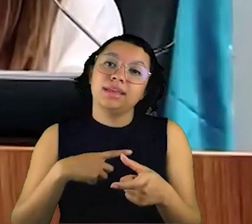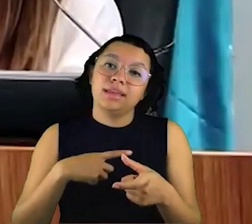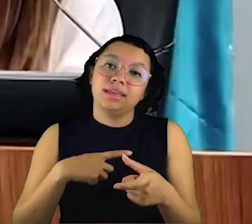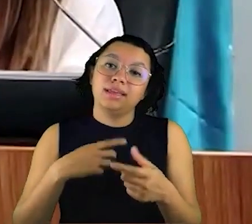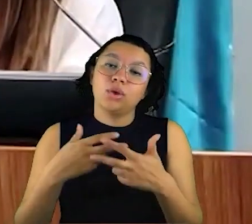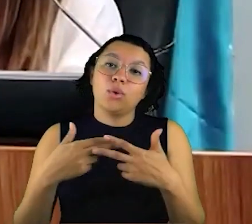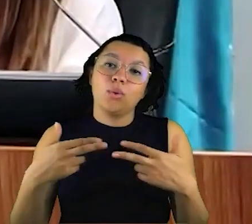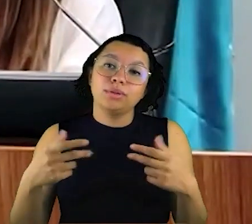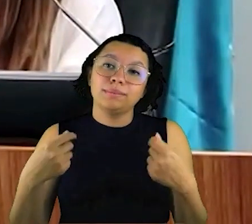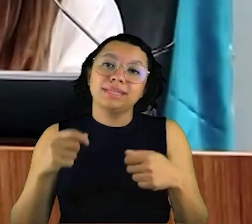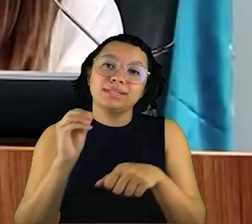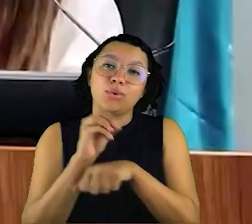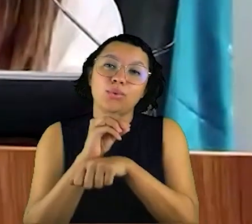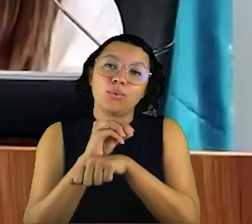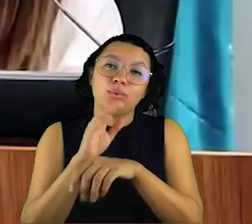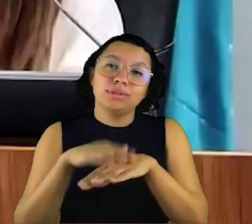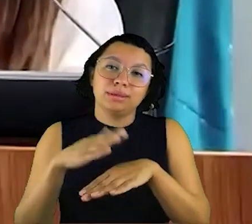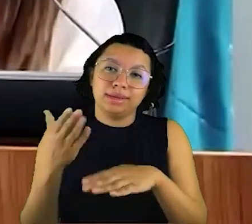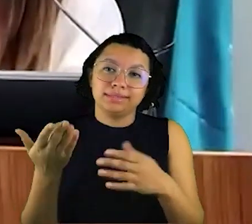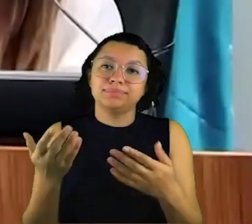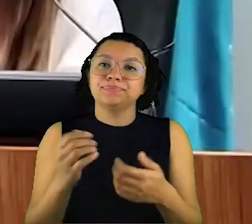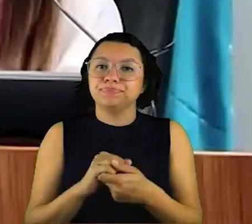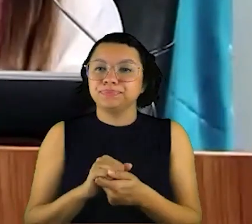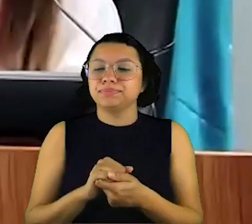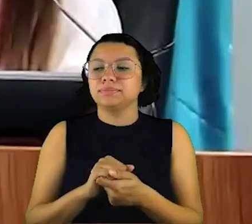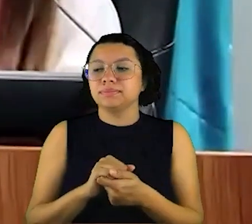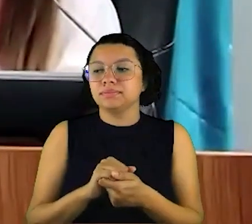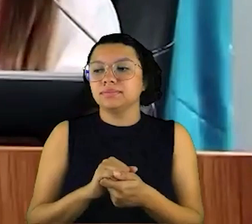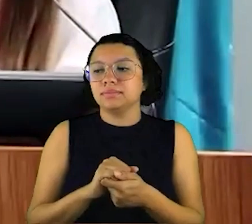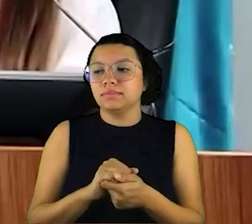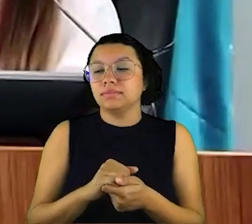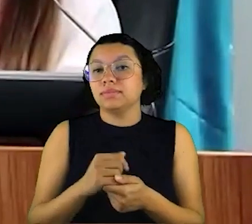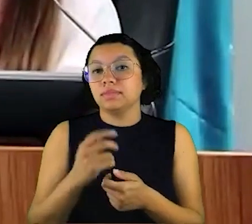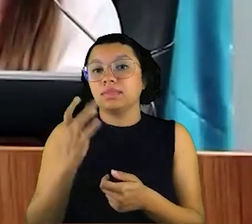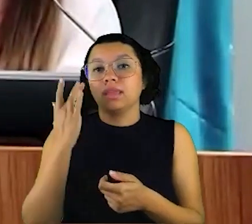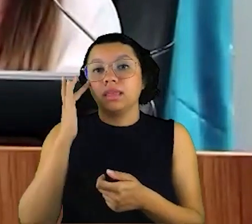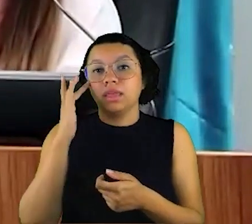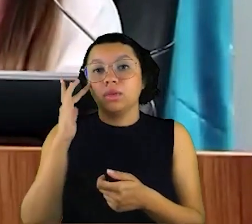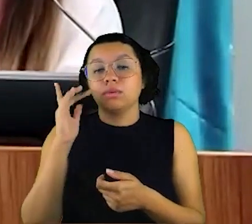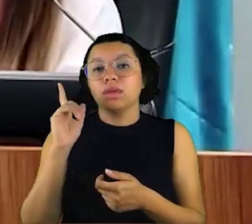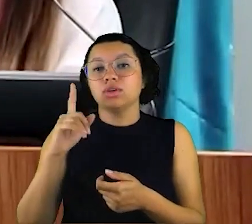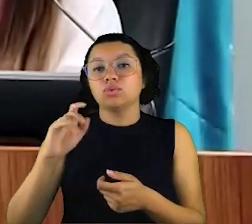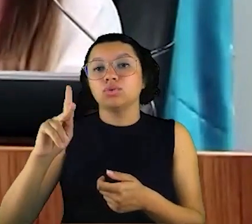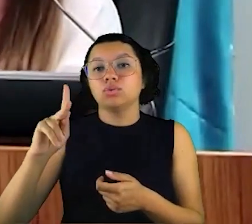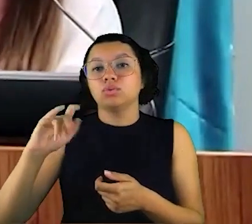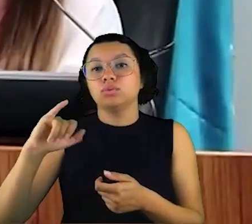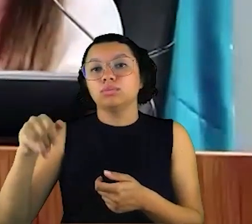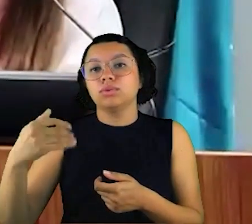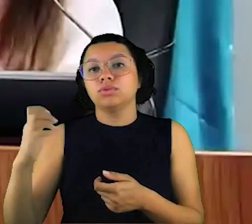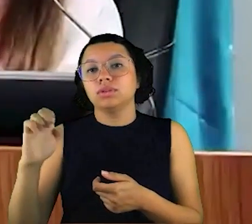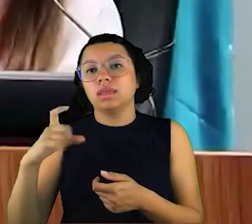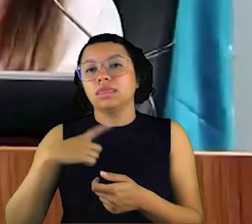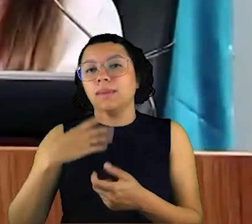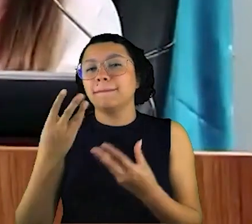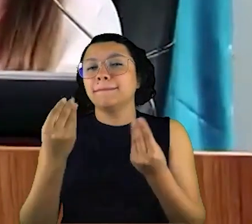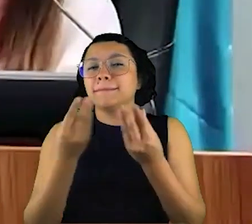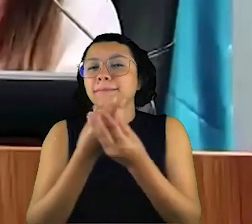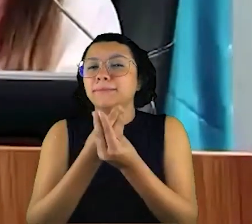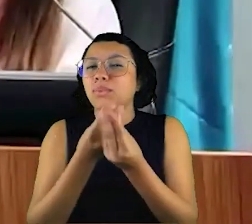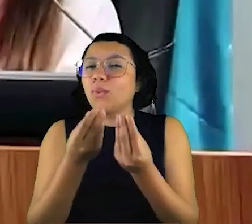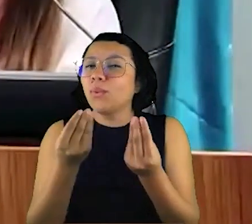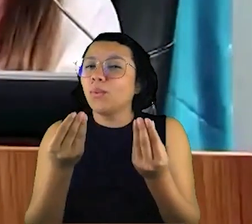os pontos que você precisa cuidar um pouquinho mais, né? E eu acho que o PJE tem